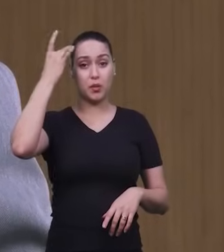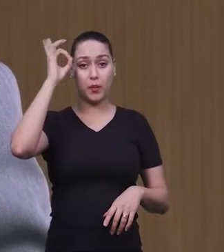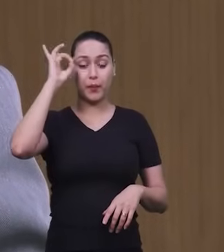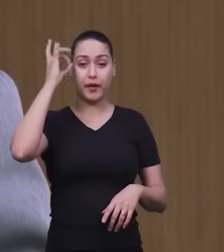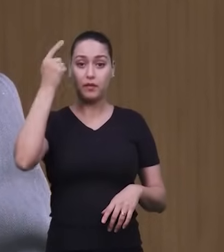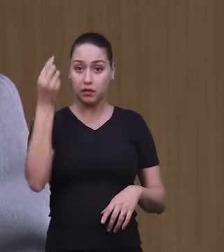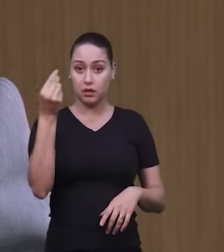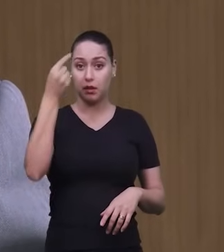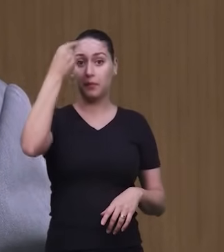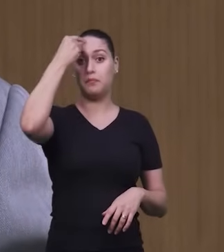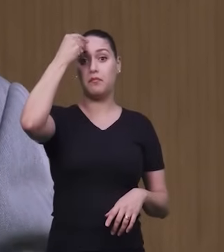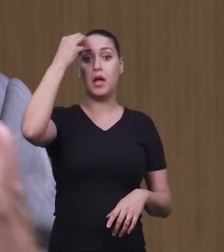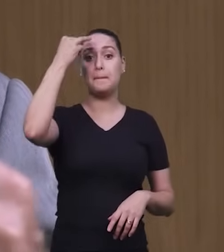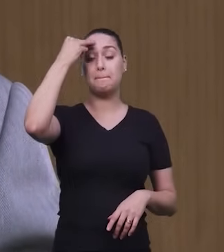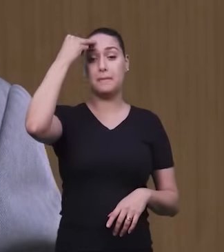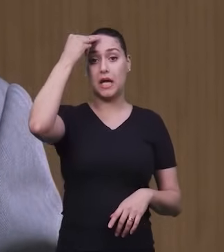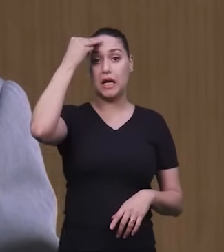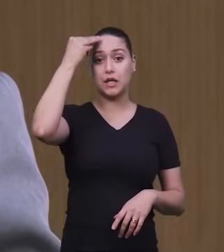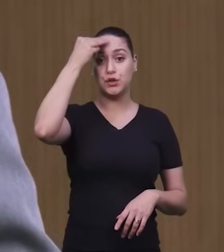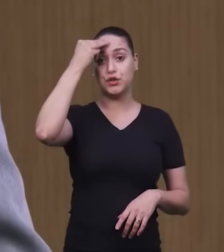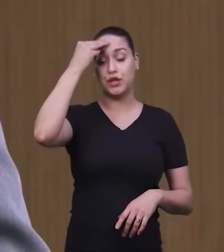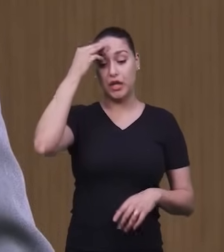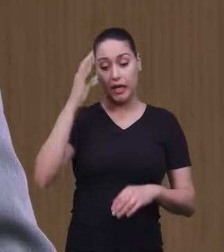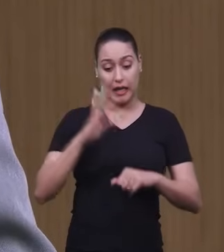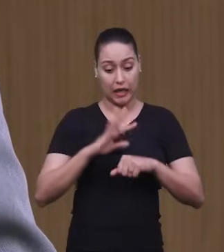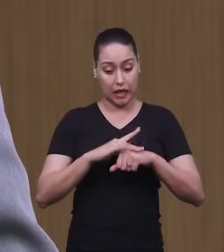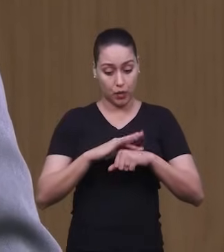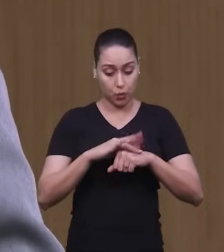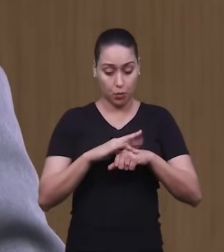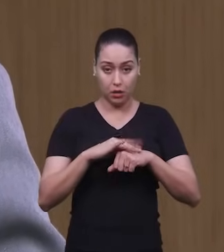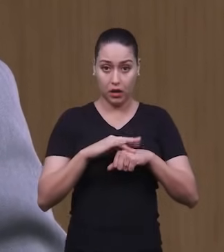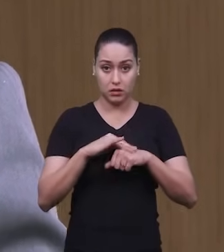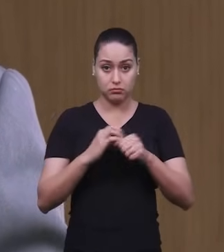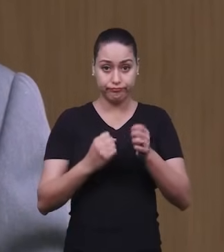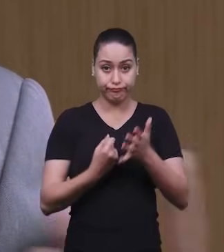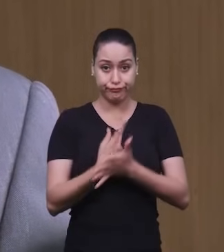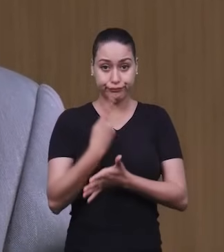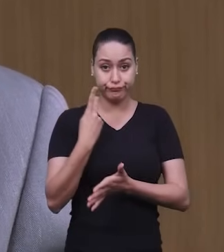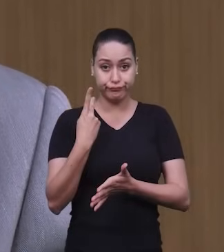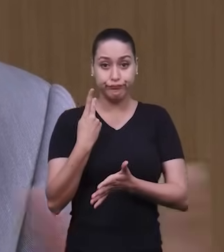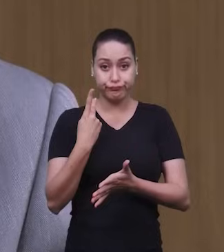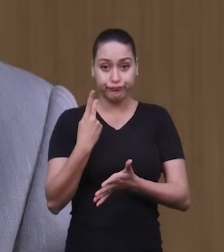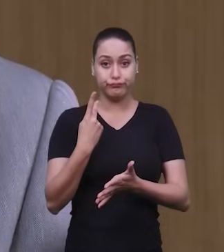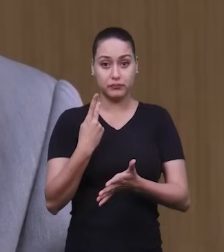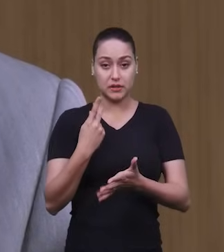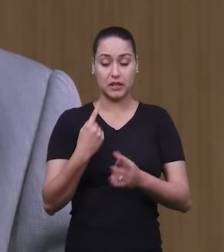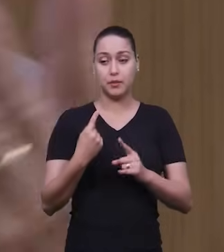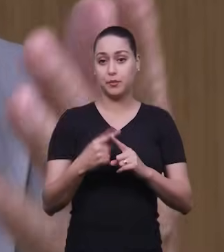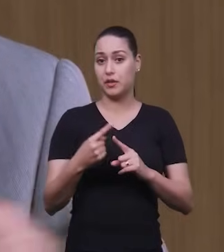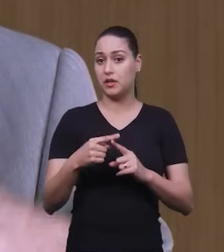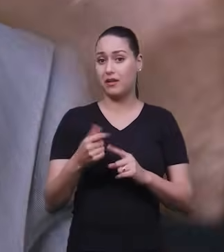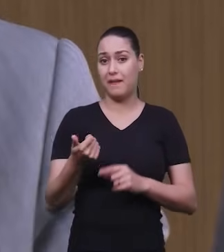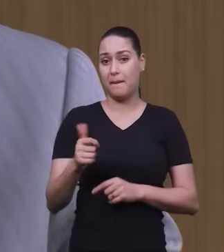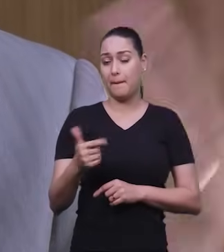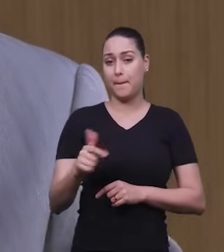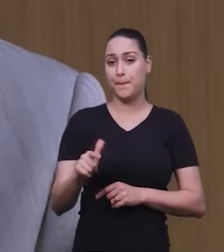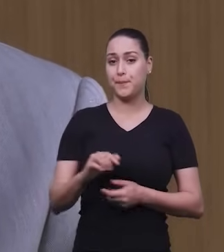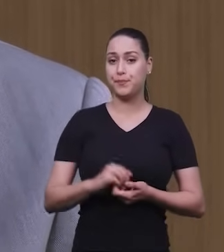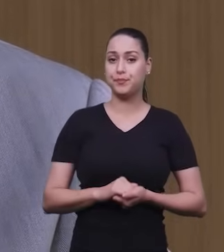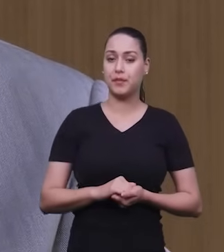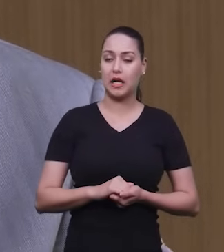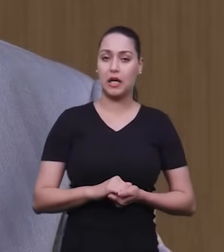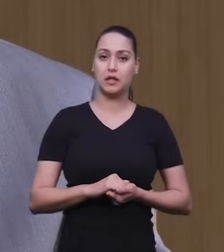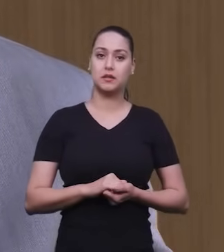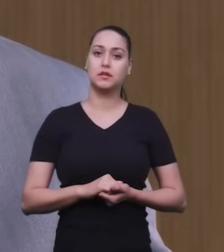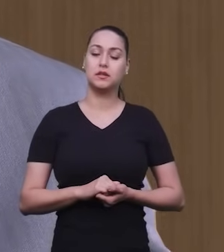afeta a mente e a pessoa arruma uma enfermidade que não tem, né? Agora, poucos dias não, o